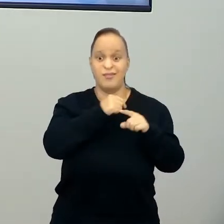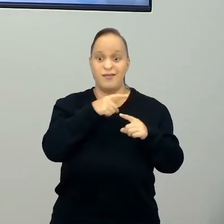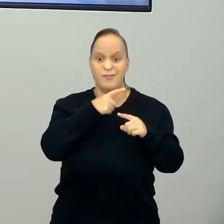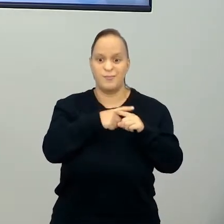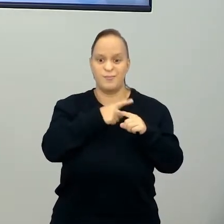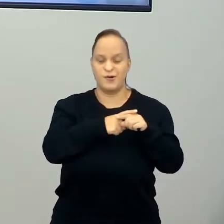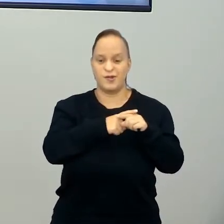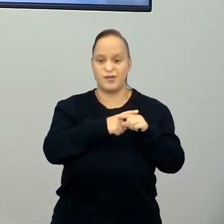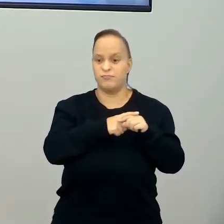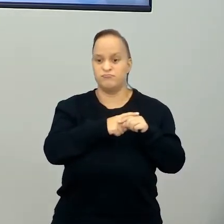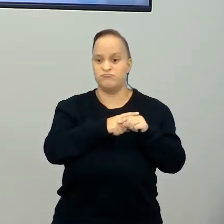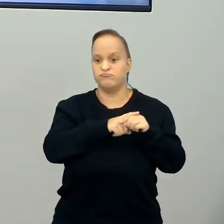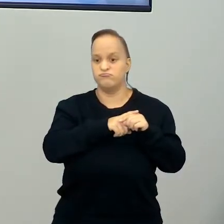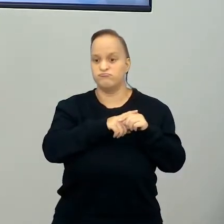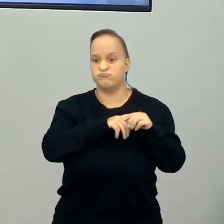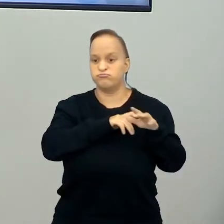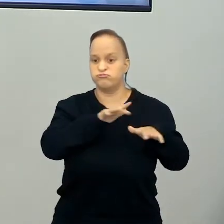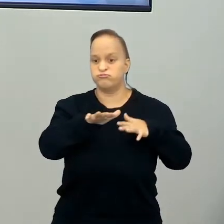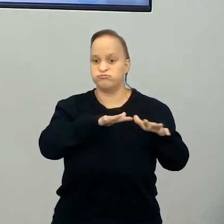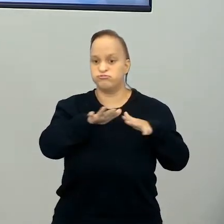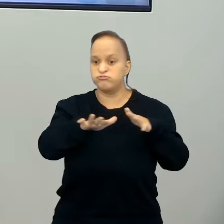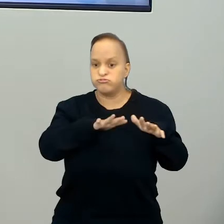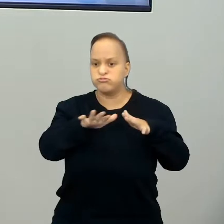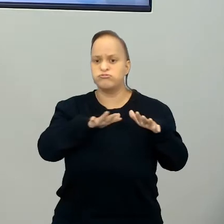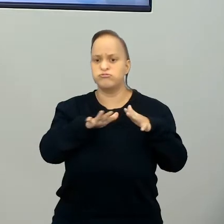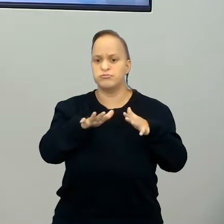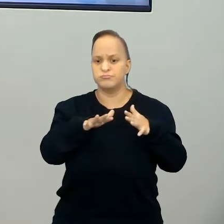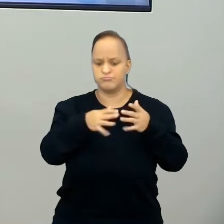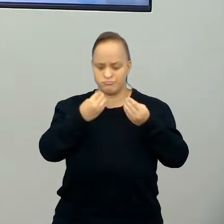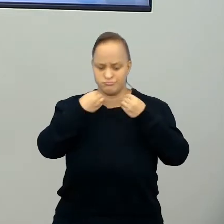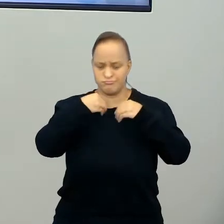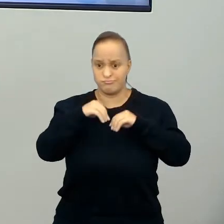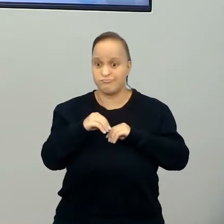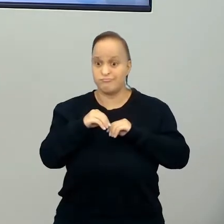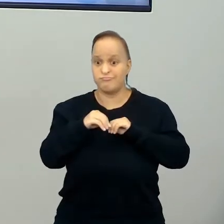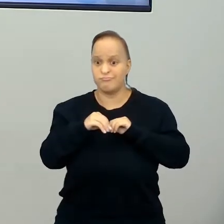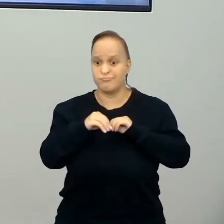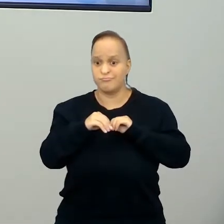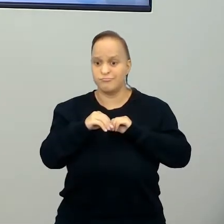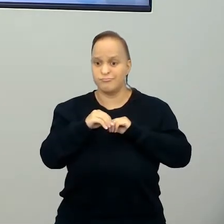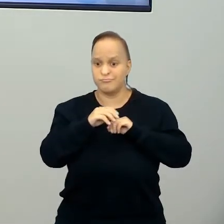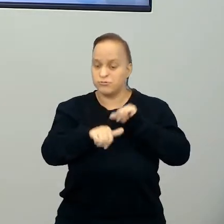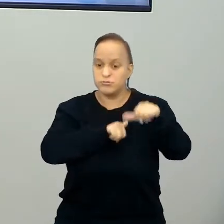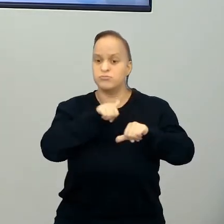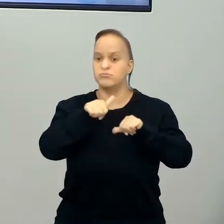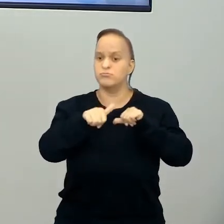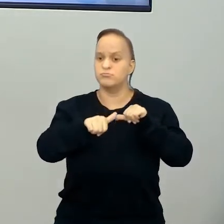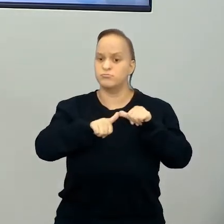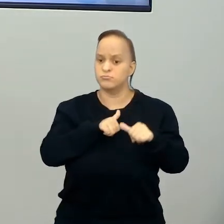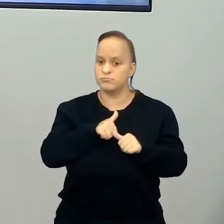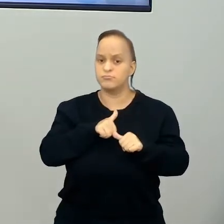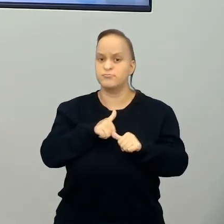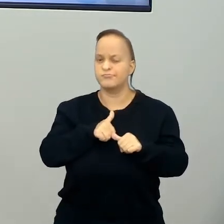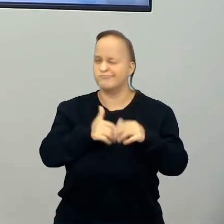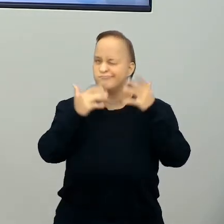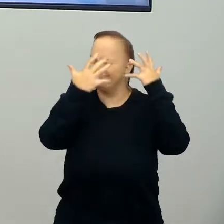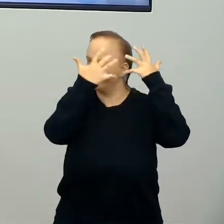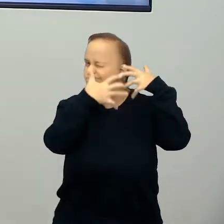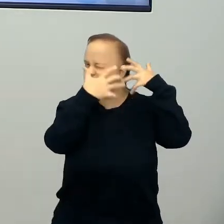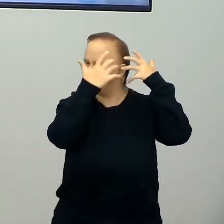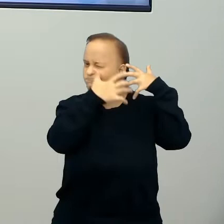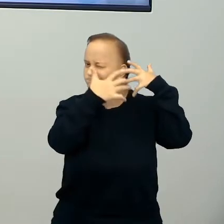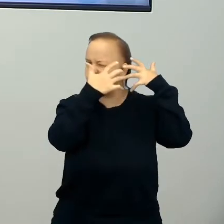novas realidades e novas pessoas que também fizeram com que eu refletisse sobre certos posicionamentos, refletisse sobre